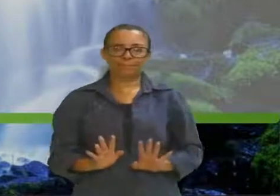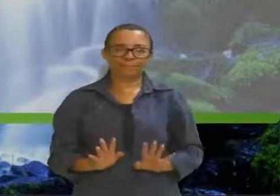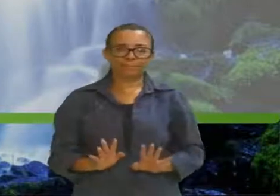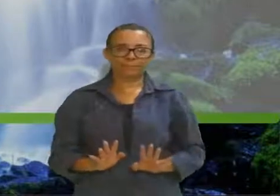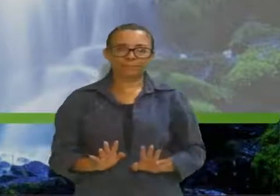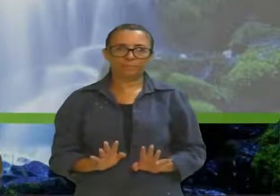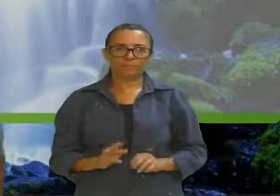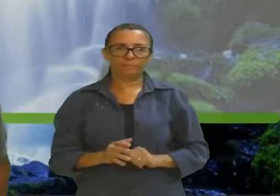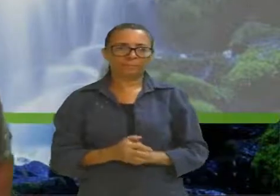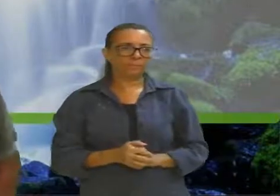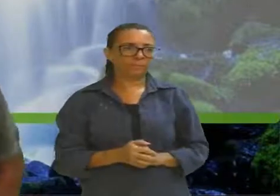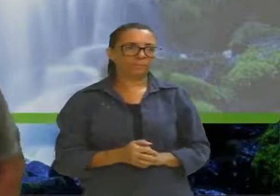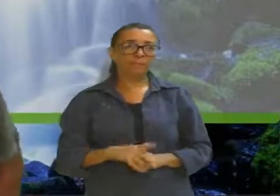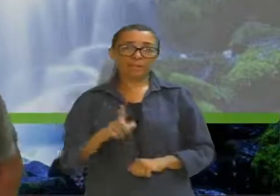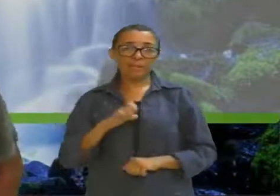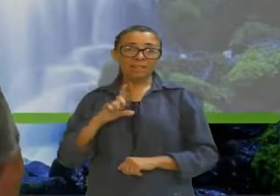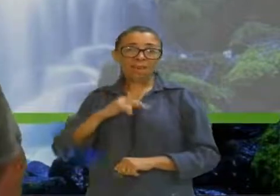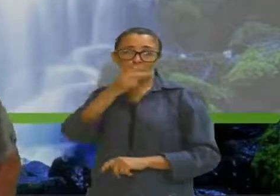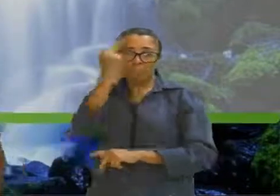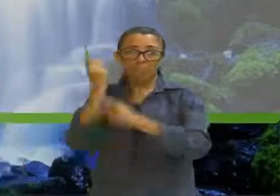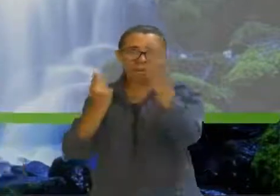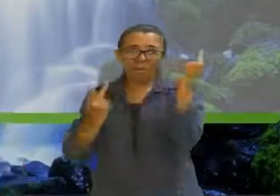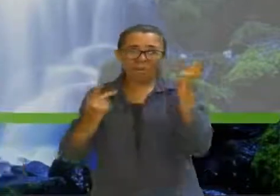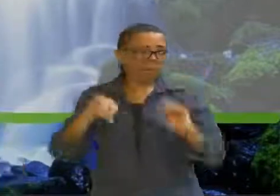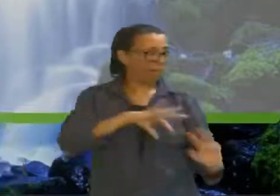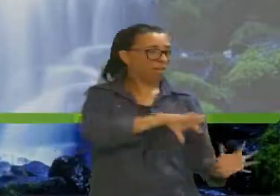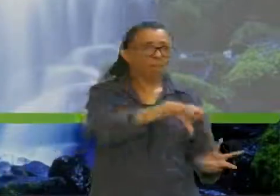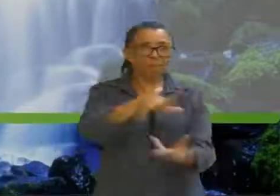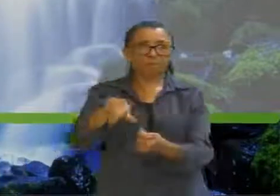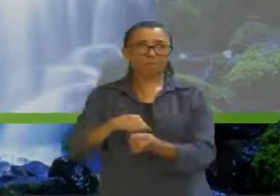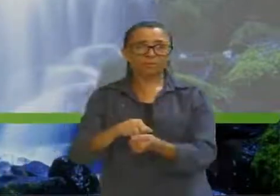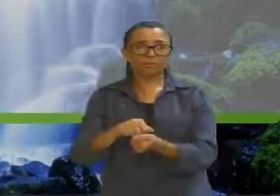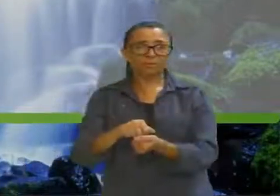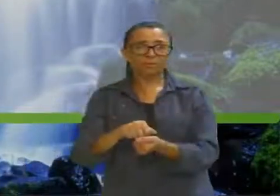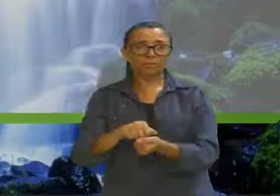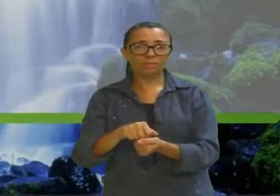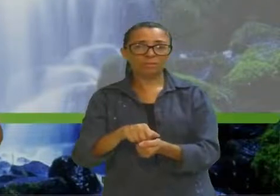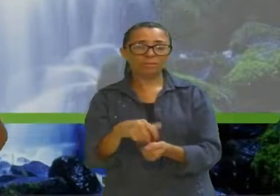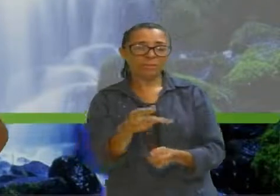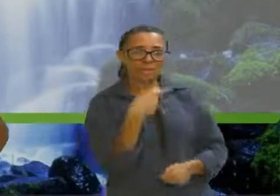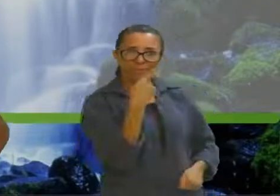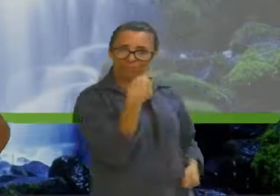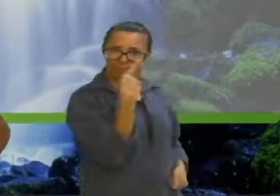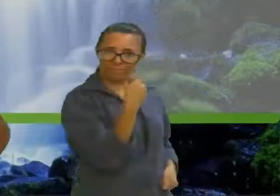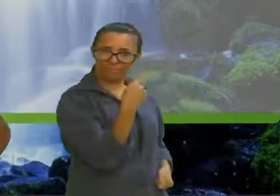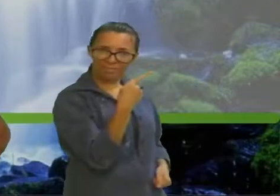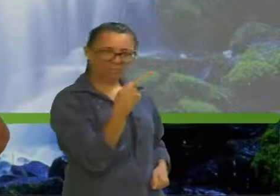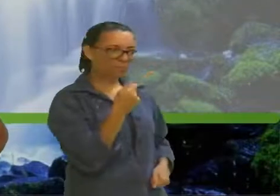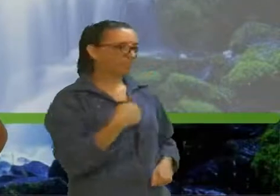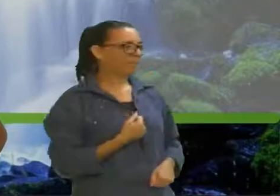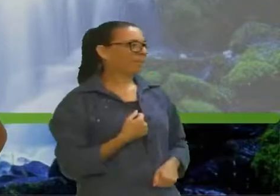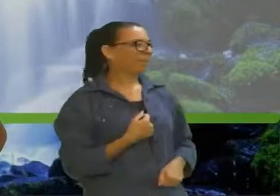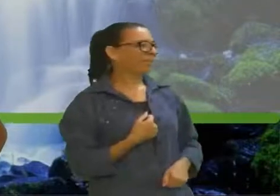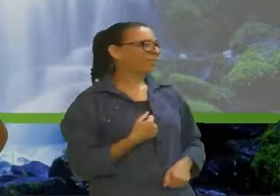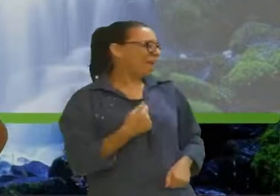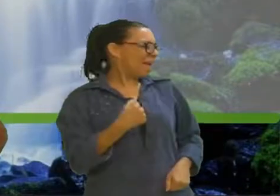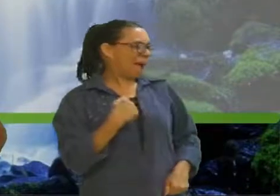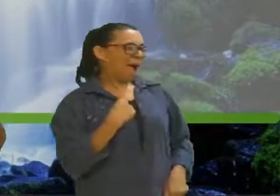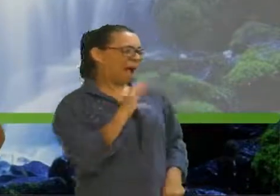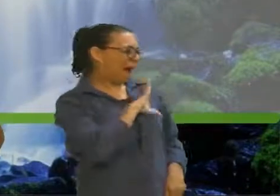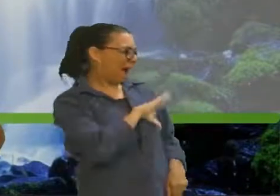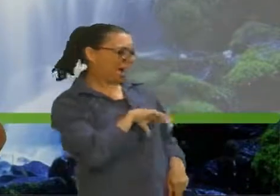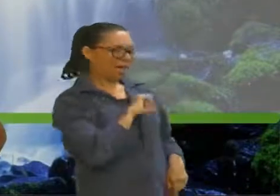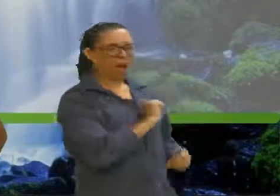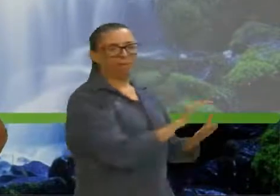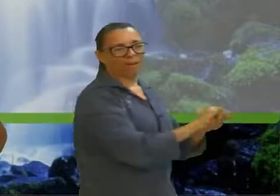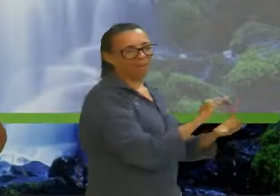ama a esposa, ou a esposa dizer que ama o marido, mas diz. Aí na prática